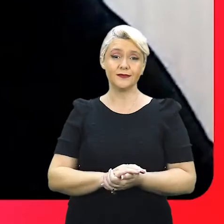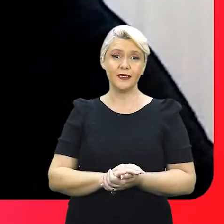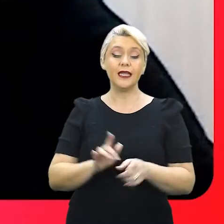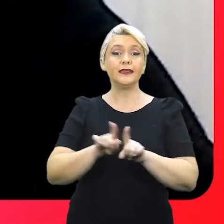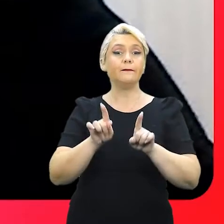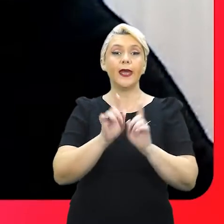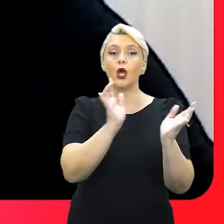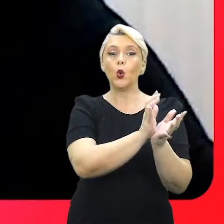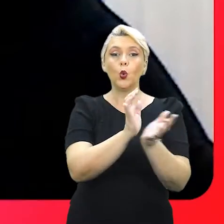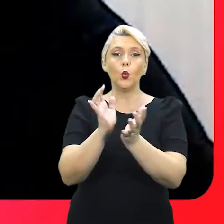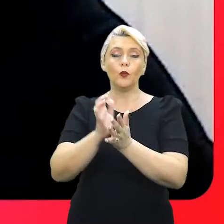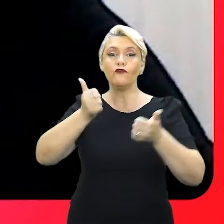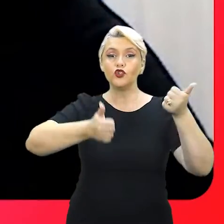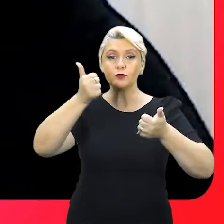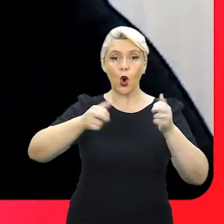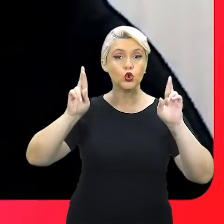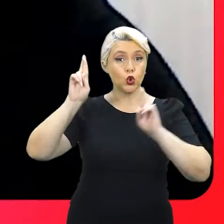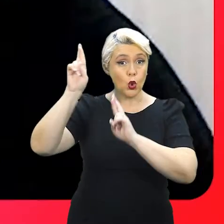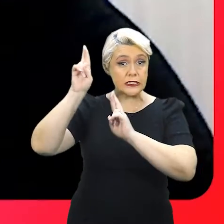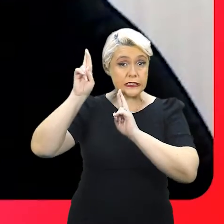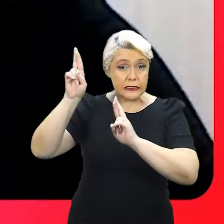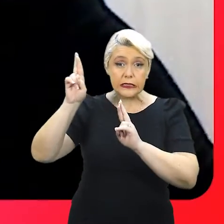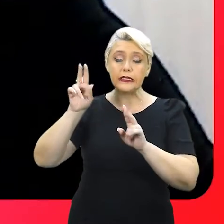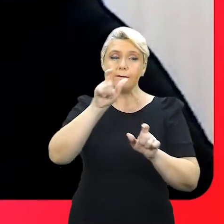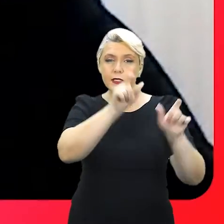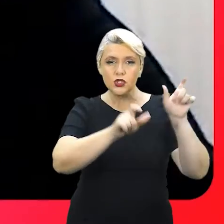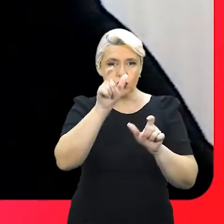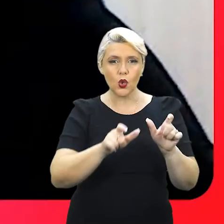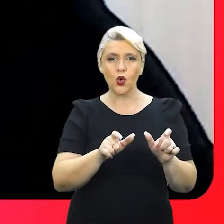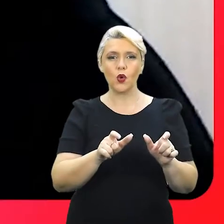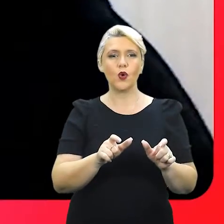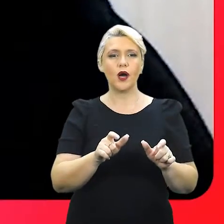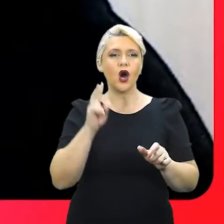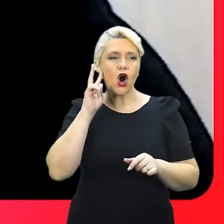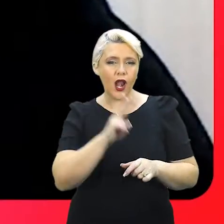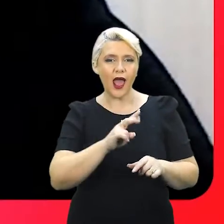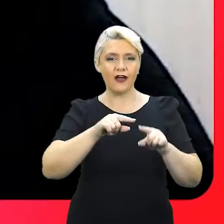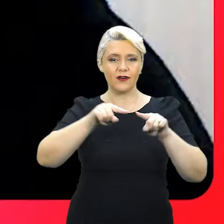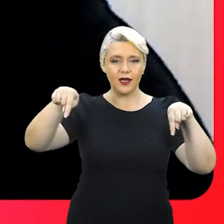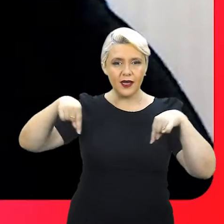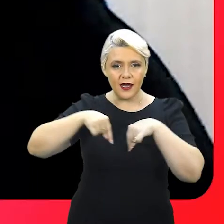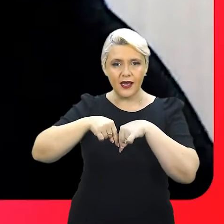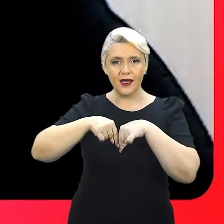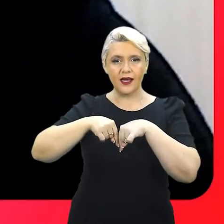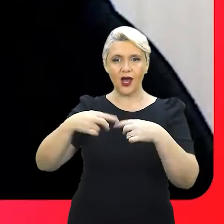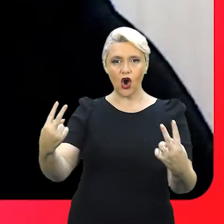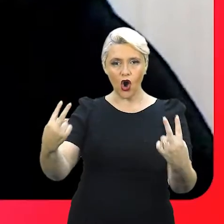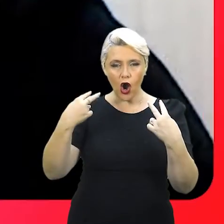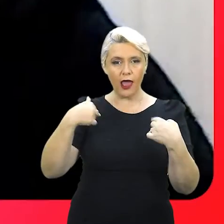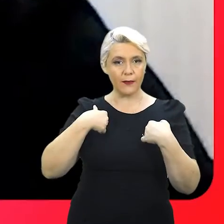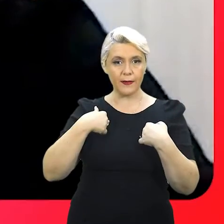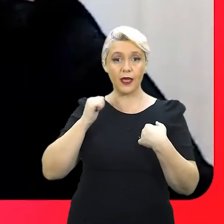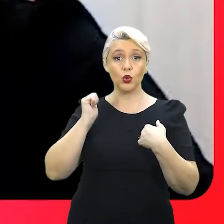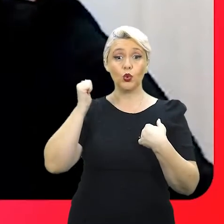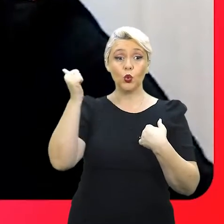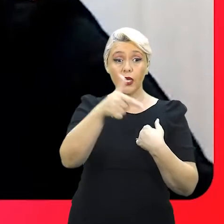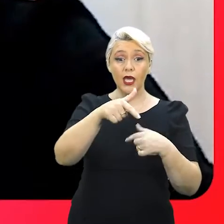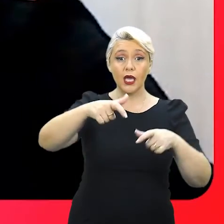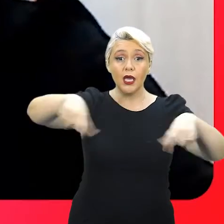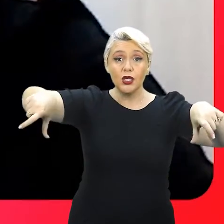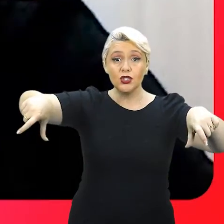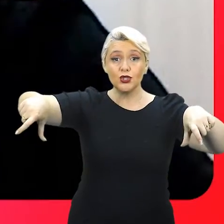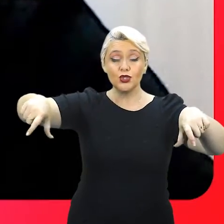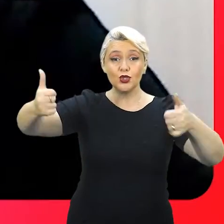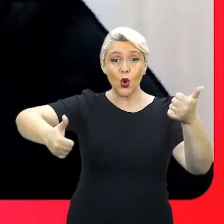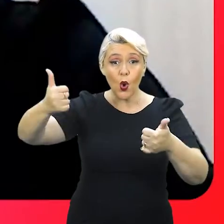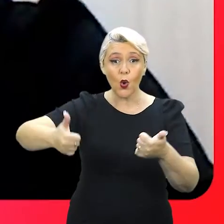de futebol no estádio, os torcedores viravam para a cabine, viam mais a cabine do que o jogo, né? Tamanha